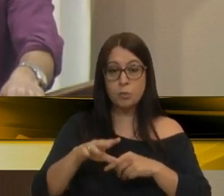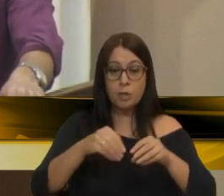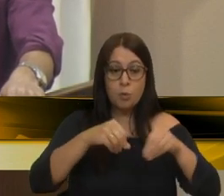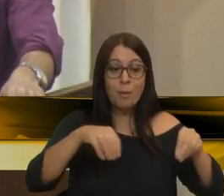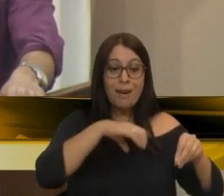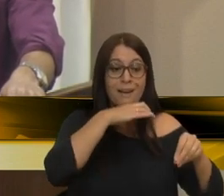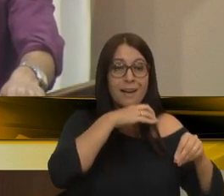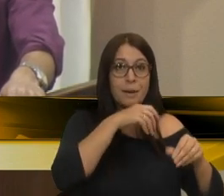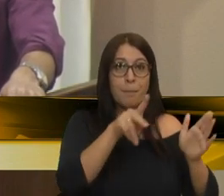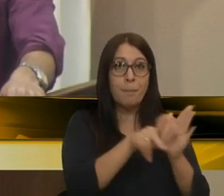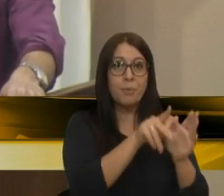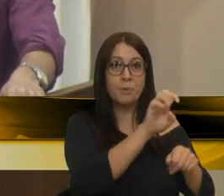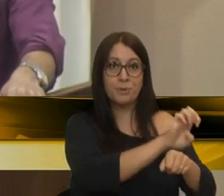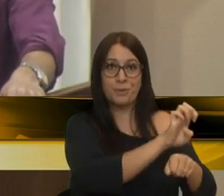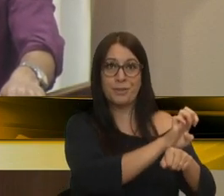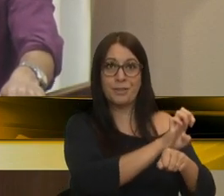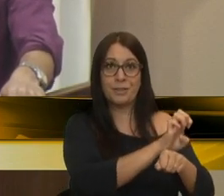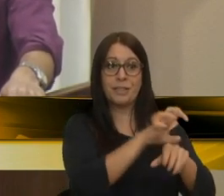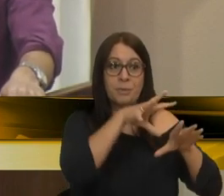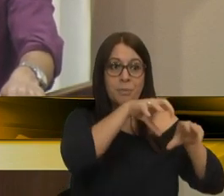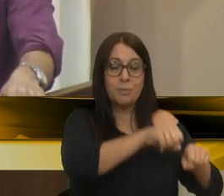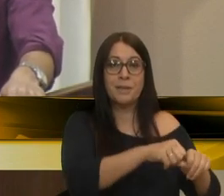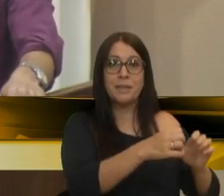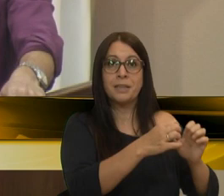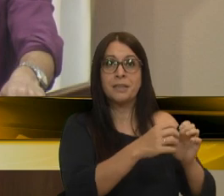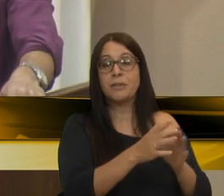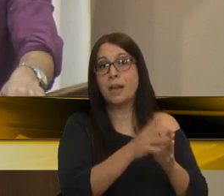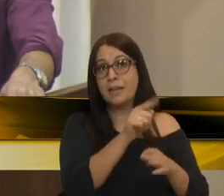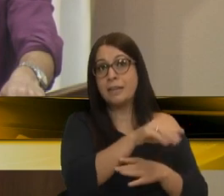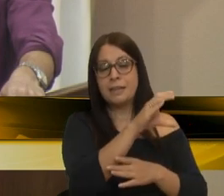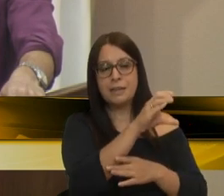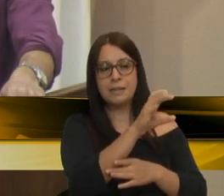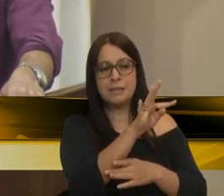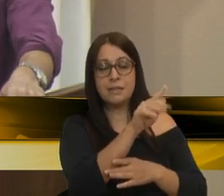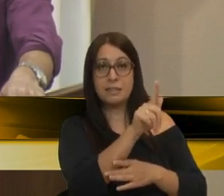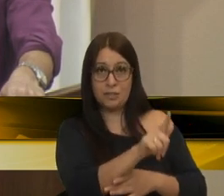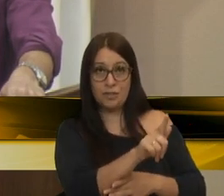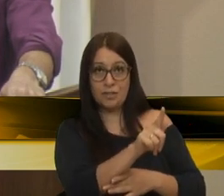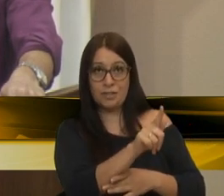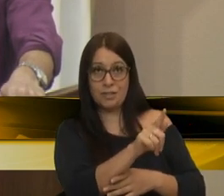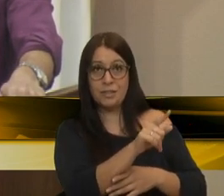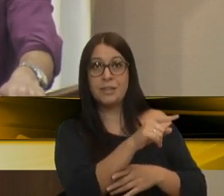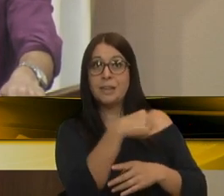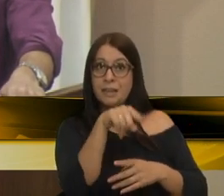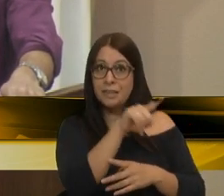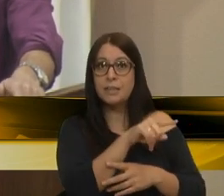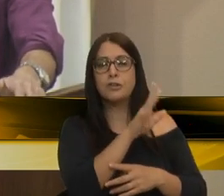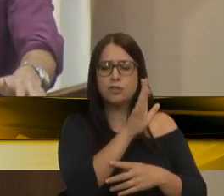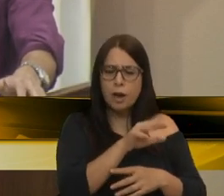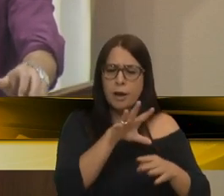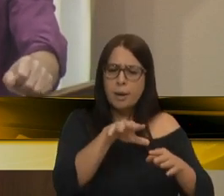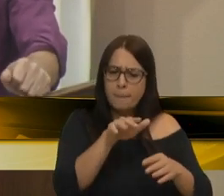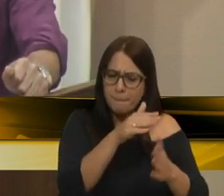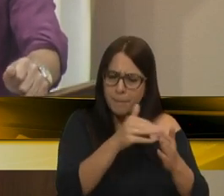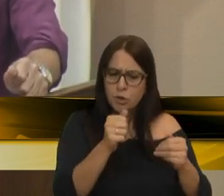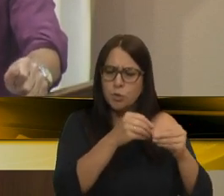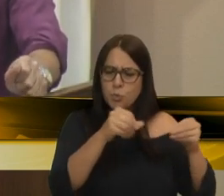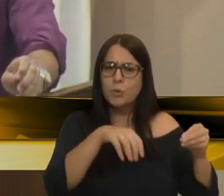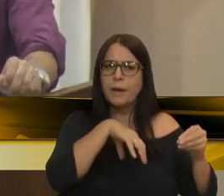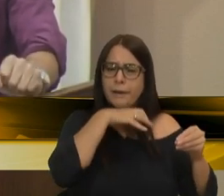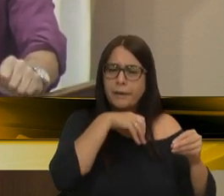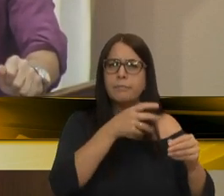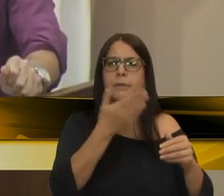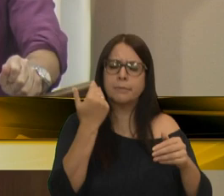é ocupado por uma entidade, um CTG. Aquela área já foi solicitada por várias vezes